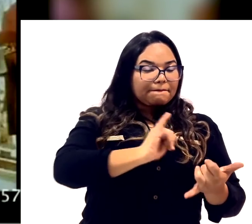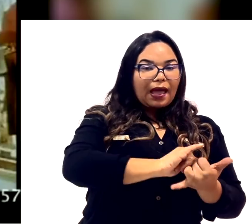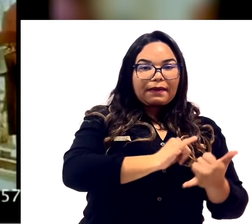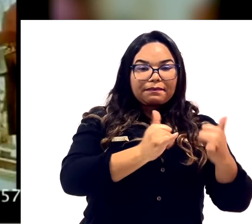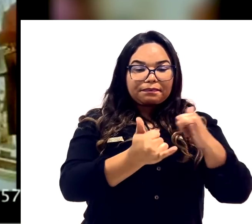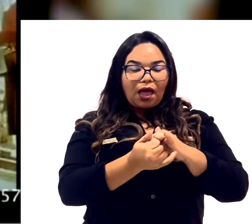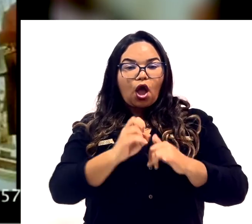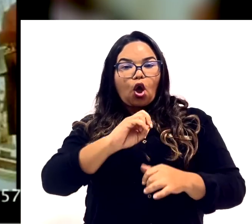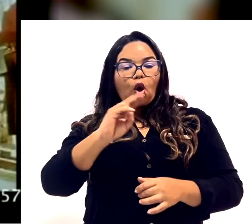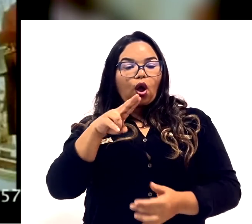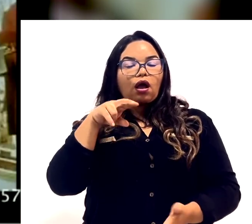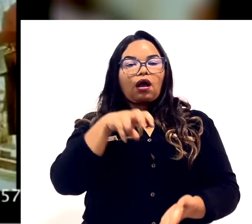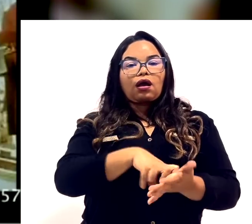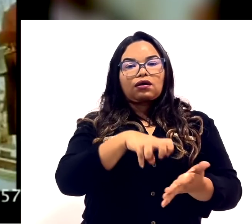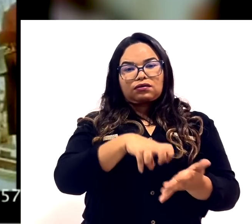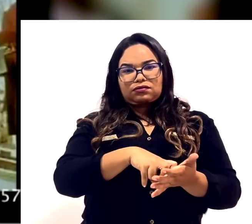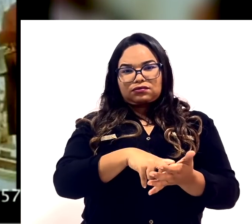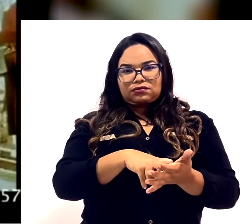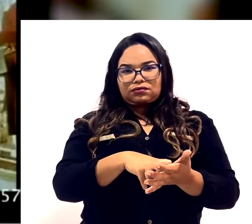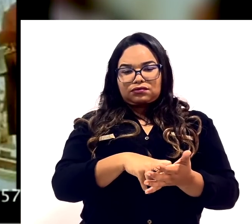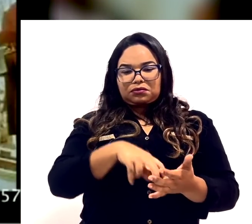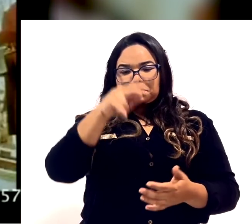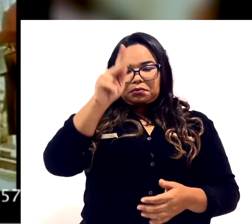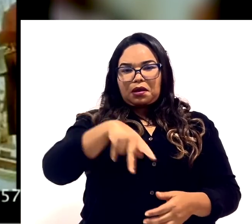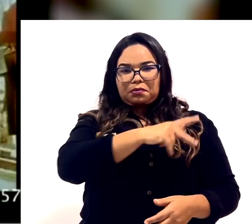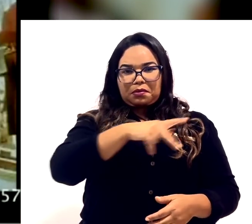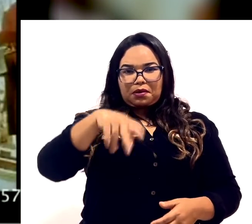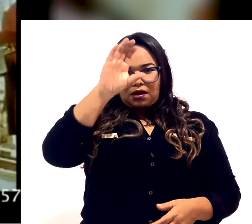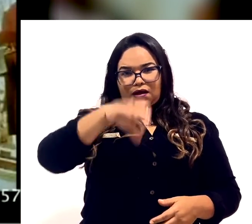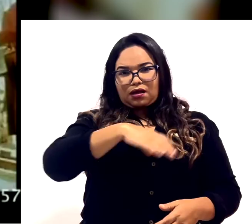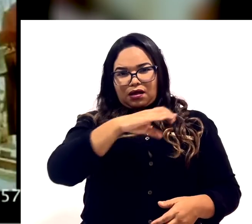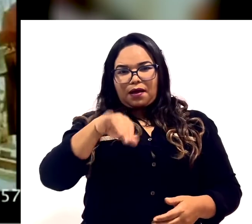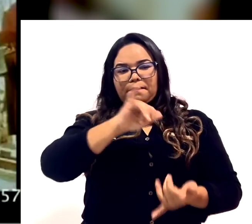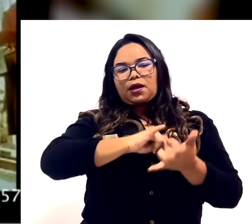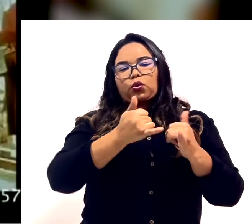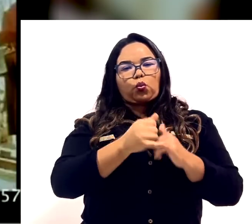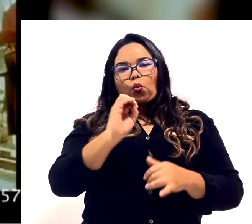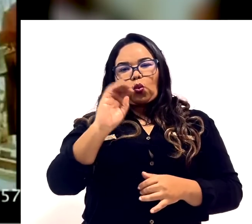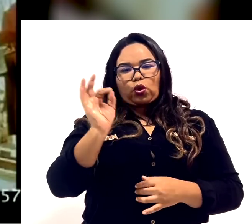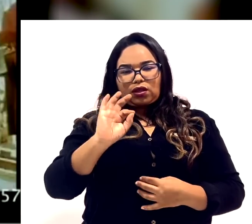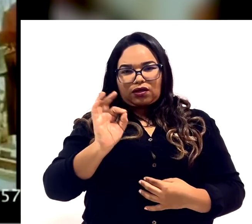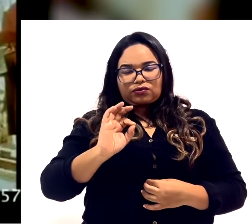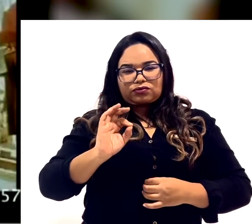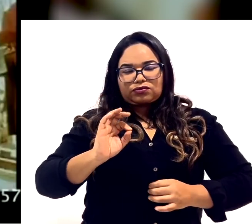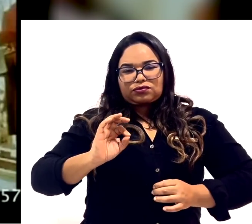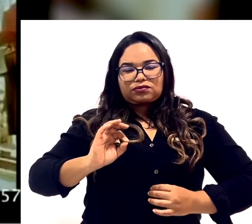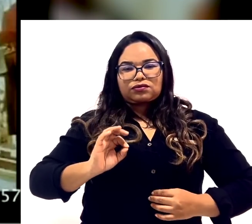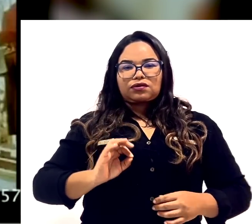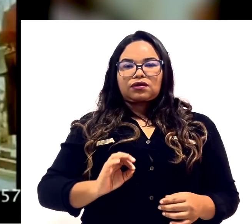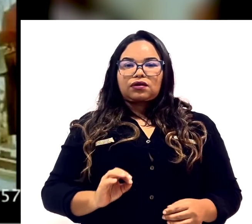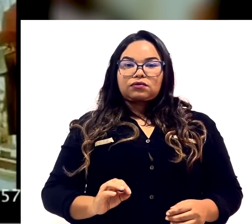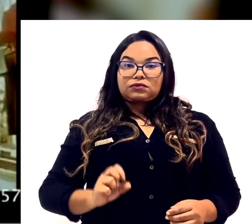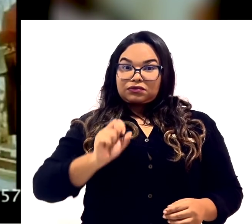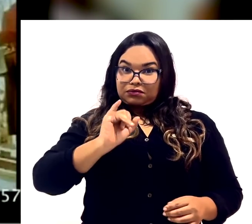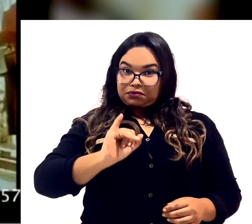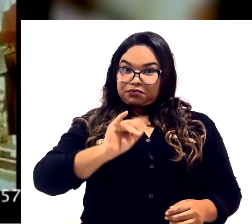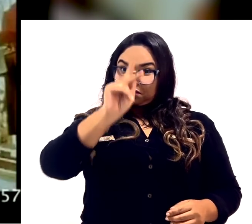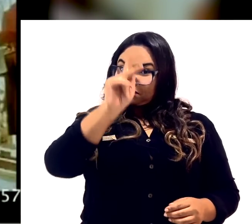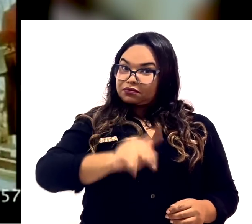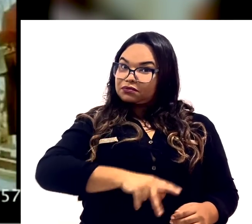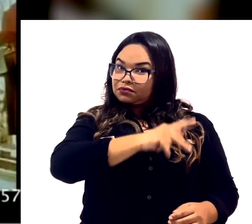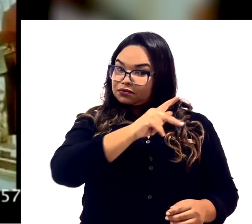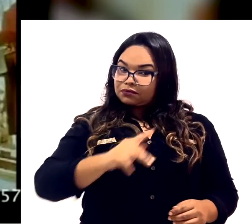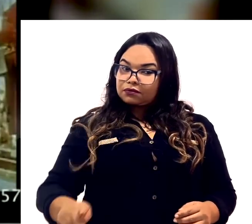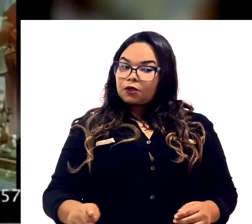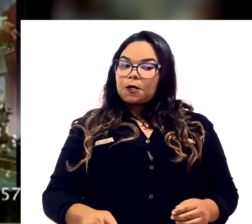ou condenar, segundo os padres católicos perdoam ou não. A sentença do sacerdote precede e